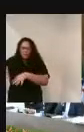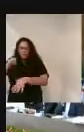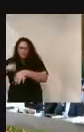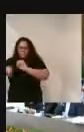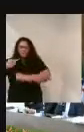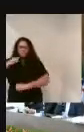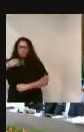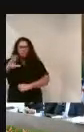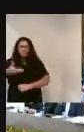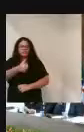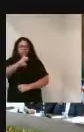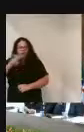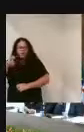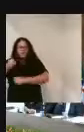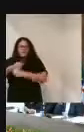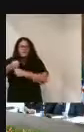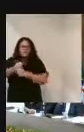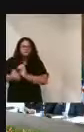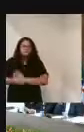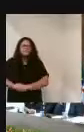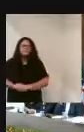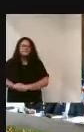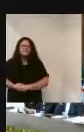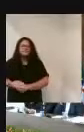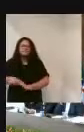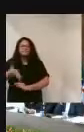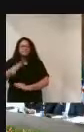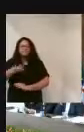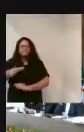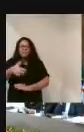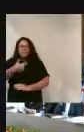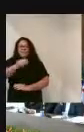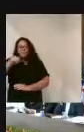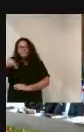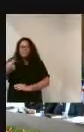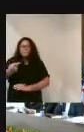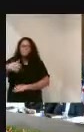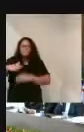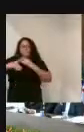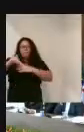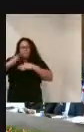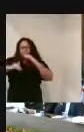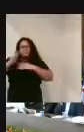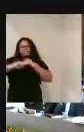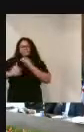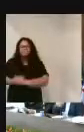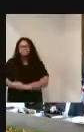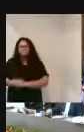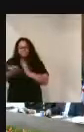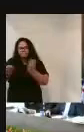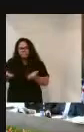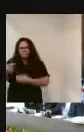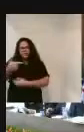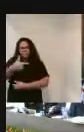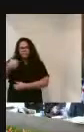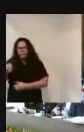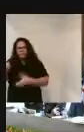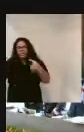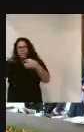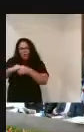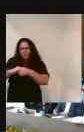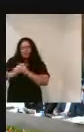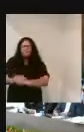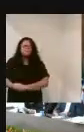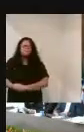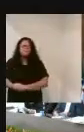ela congrega 21 cooperativas, aproximadamente 1.000 catadores, e dessas 21 cooperativas, 11 estão localizadas aqui no complexo, em